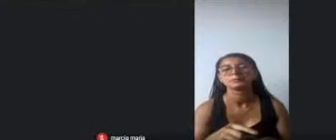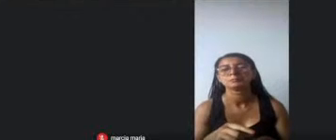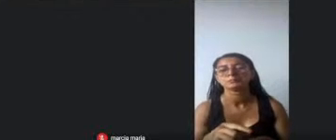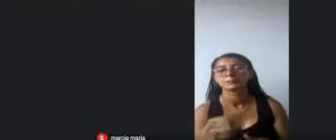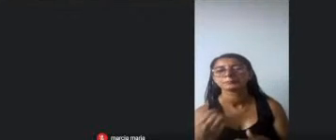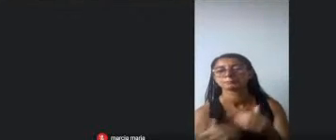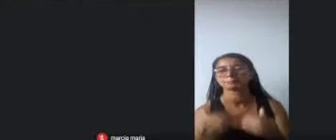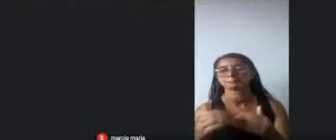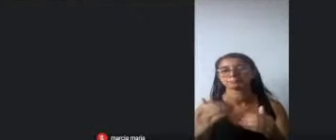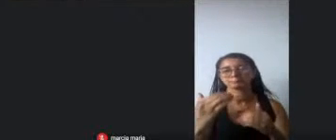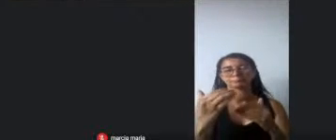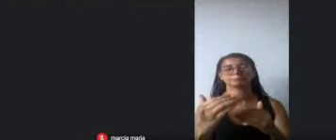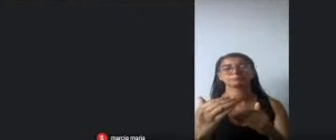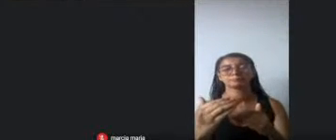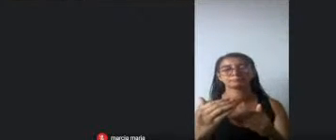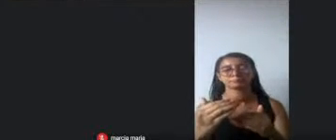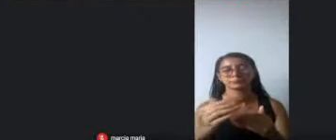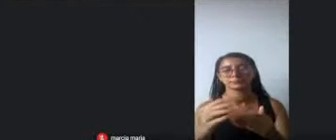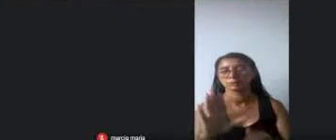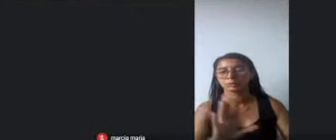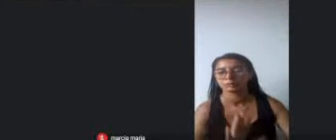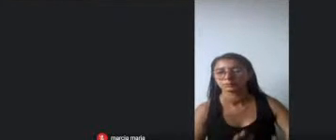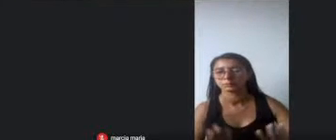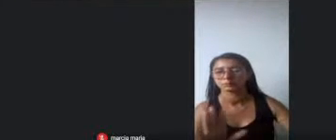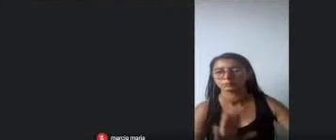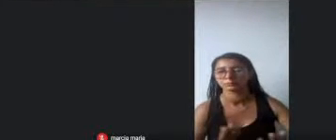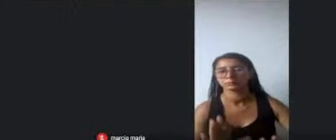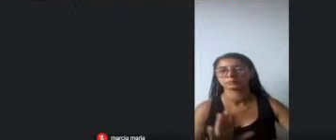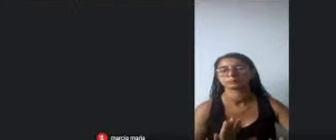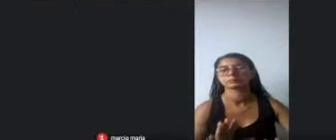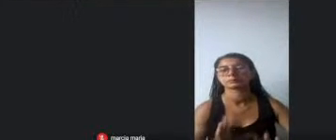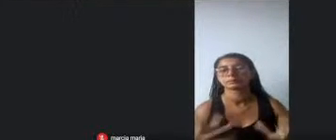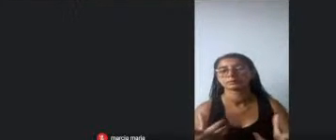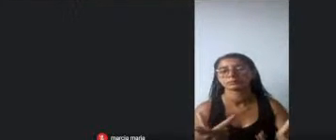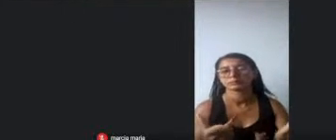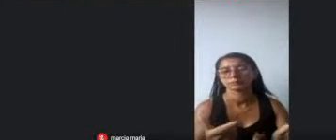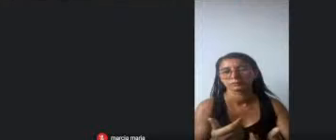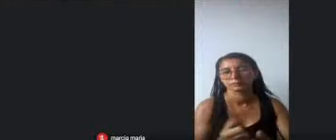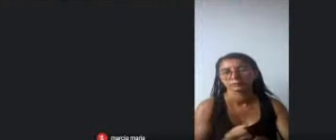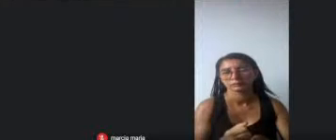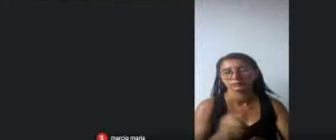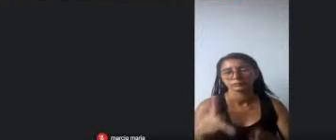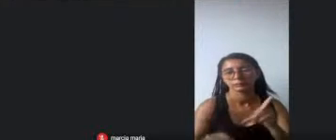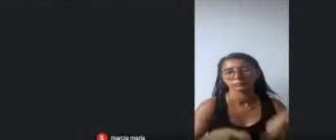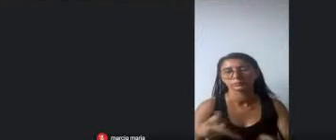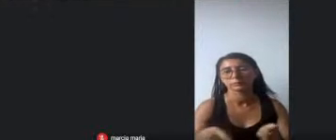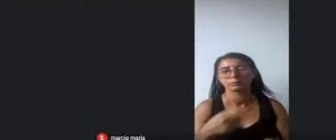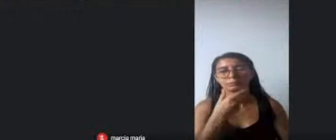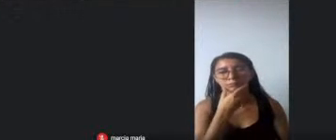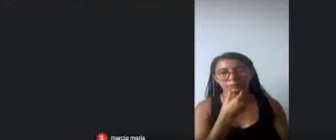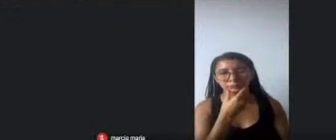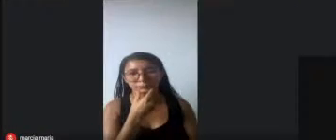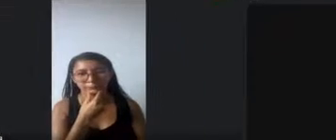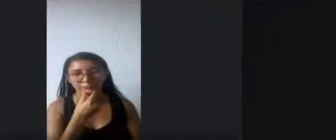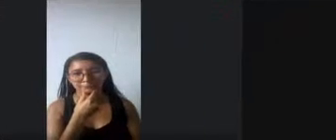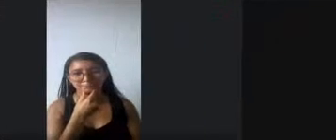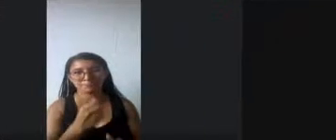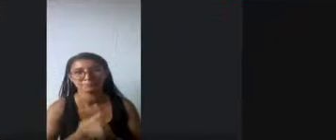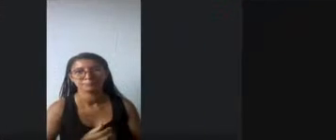a assistência e o cuidado integral à população masculina. É isso, Ana. Acho